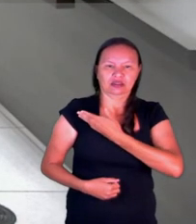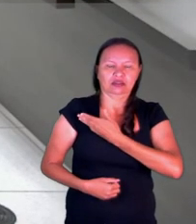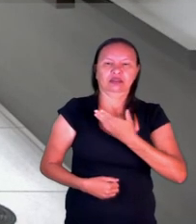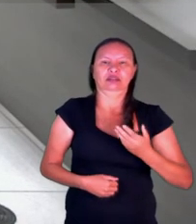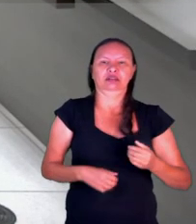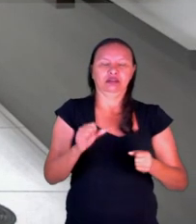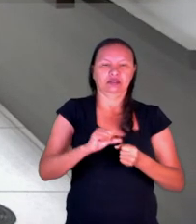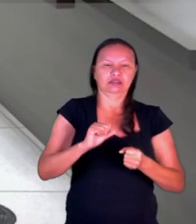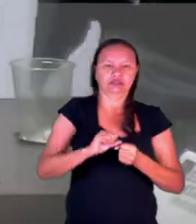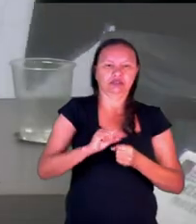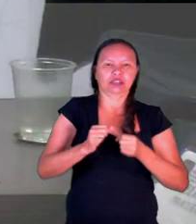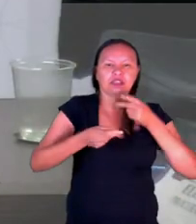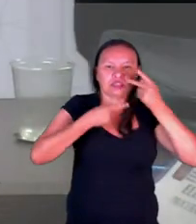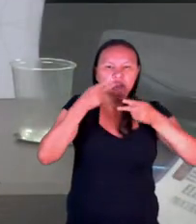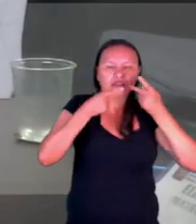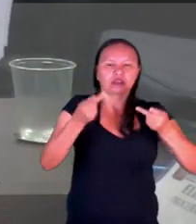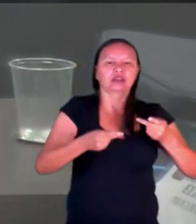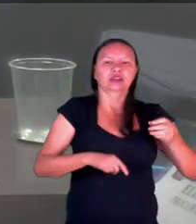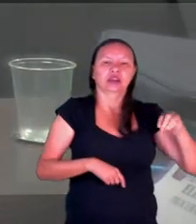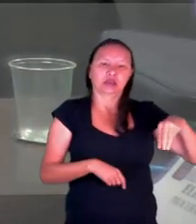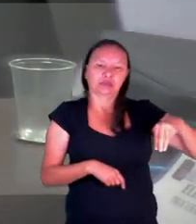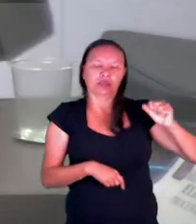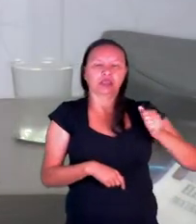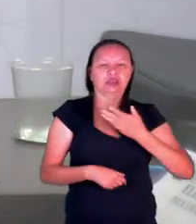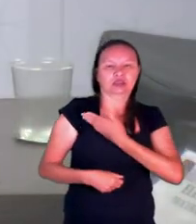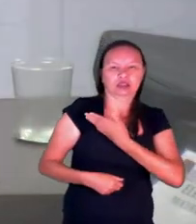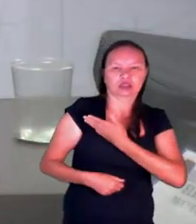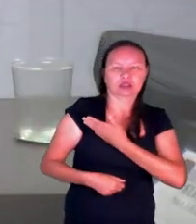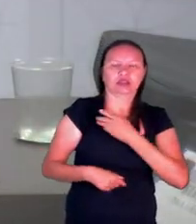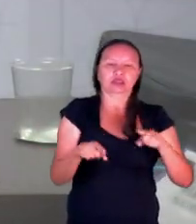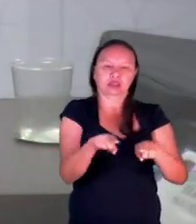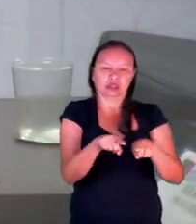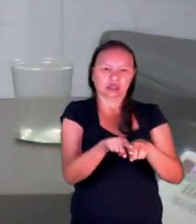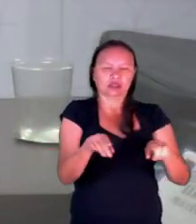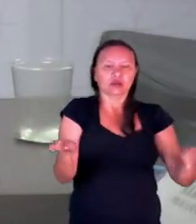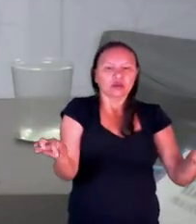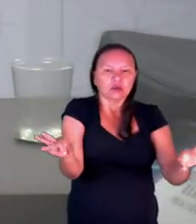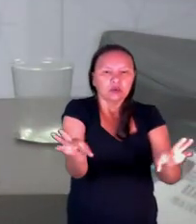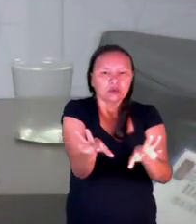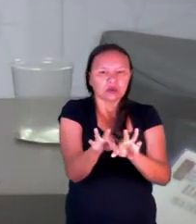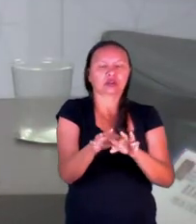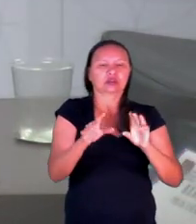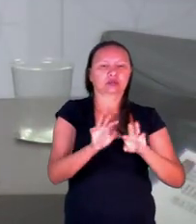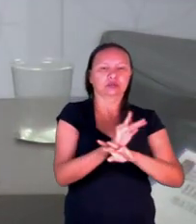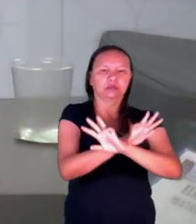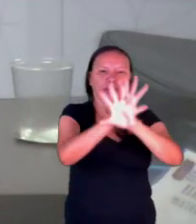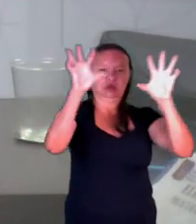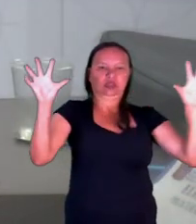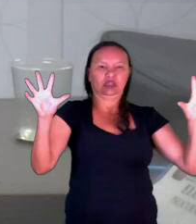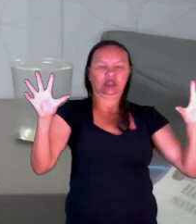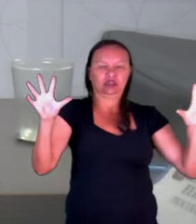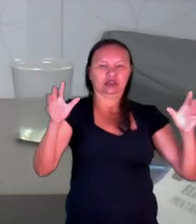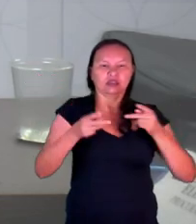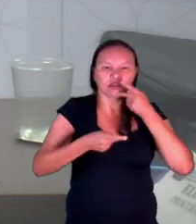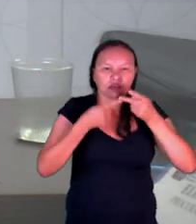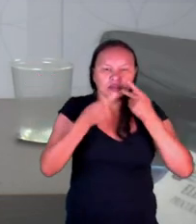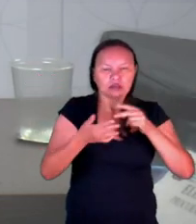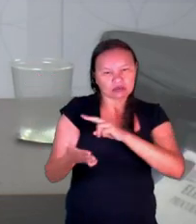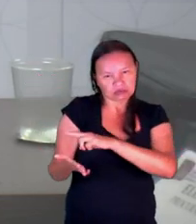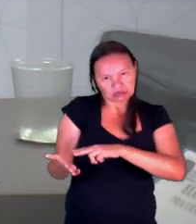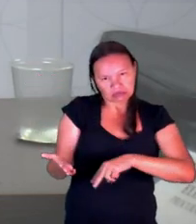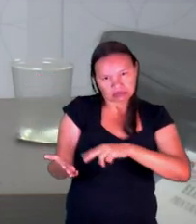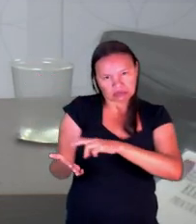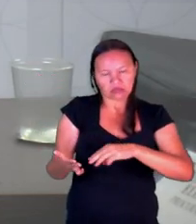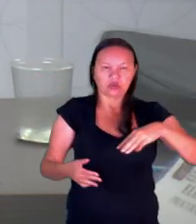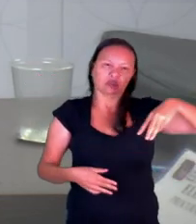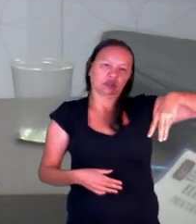fez a fala e miram também fez o o o a complementação o esclarecimento dizer até porque tá prescrito miram